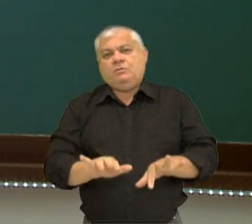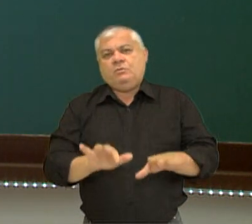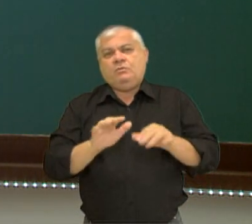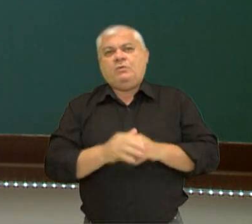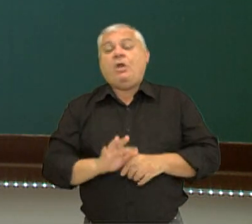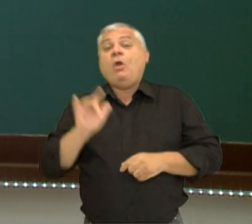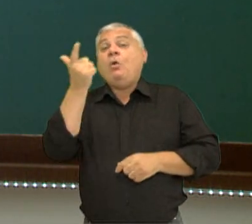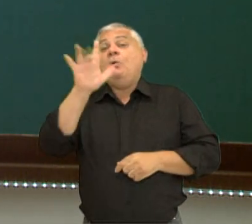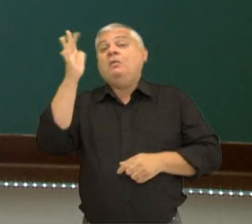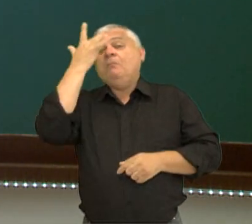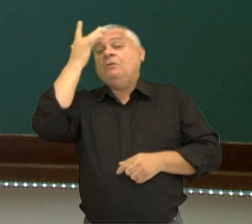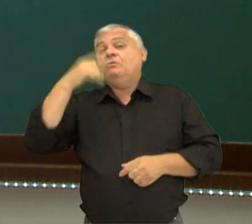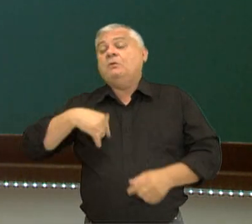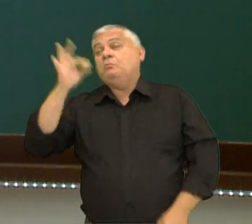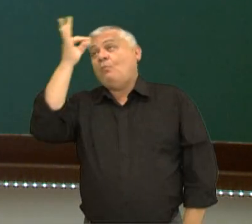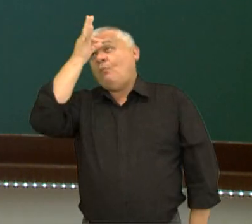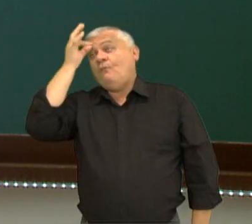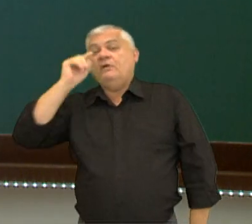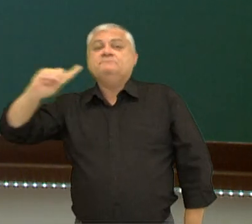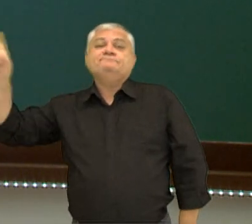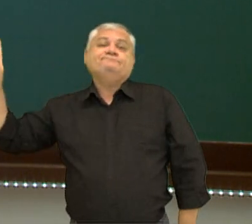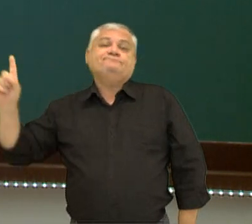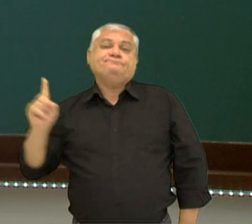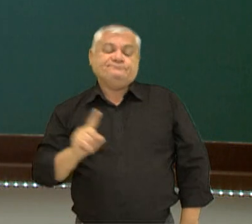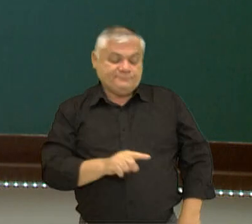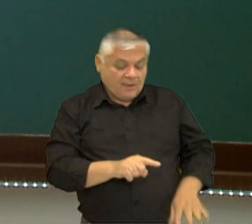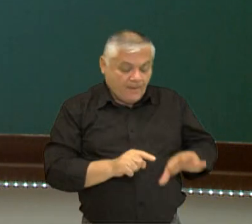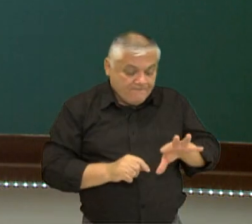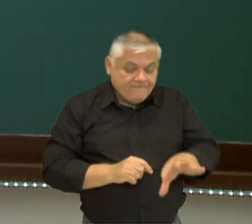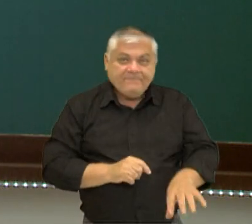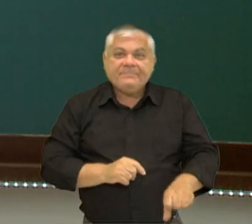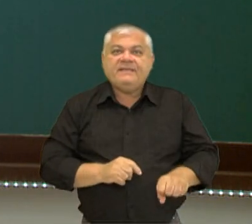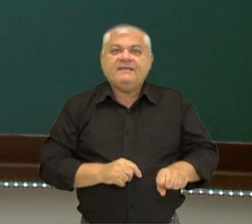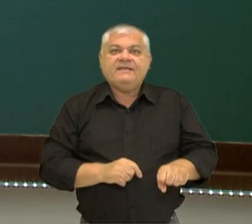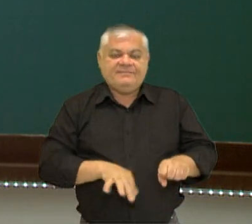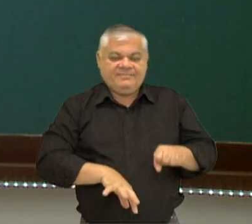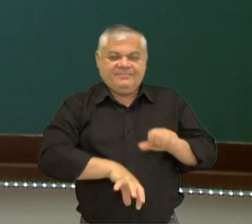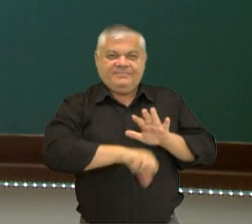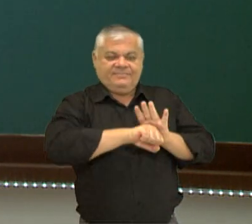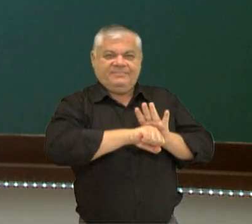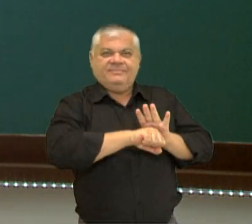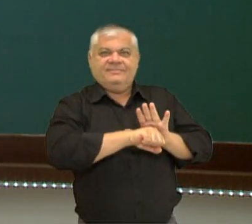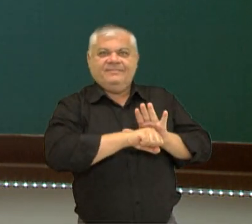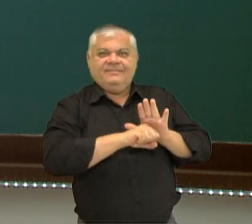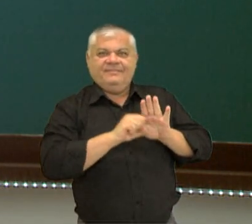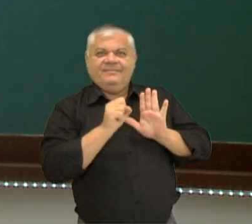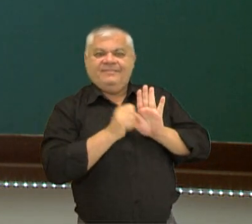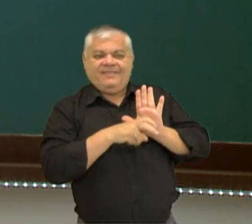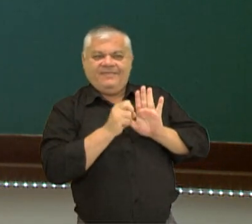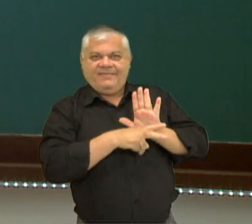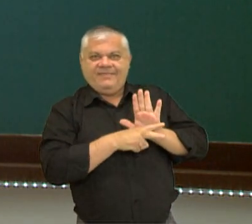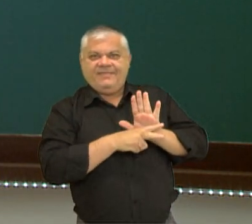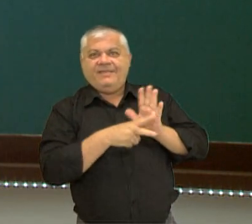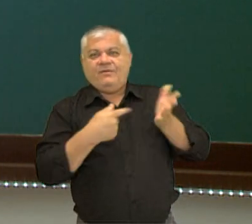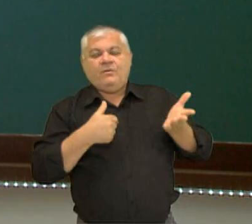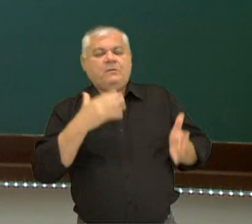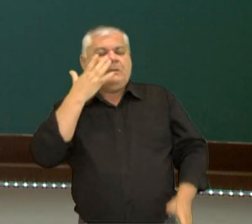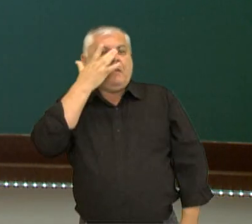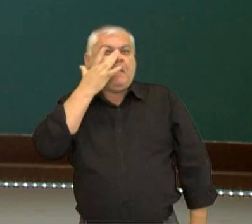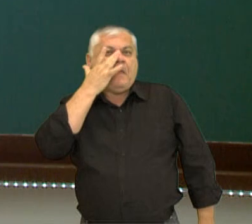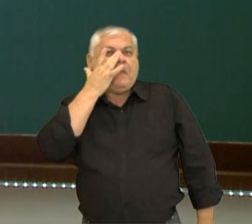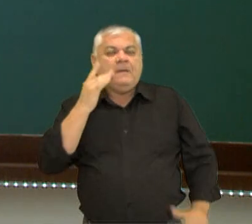a outra pessoa, ao tocar aquele objeto, levar o vírus para sua mão e tocar a mão em áreas